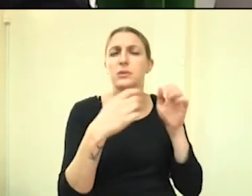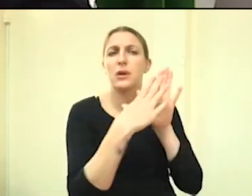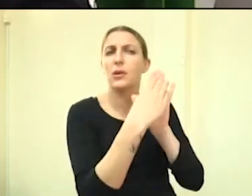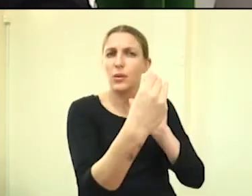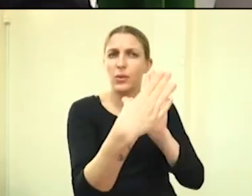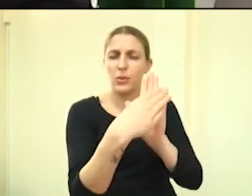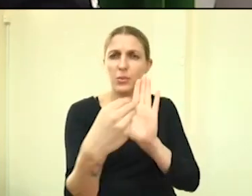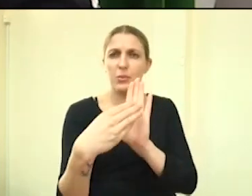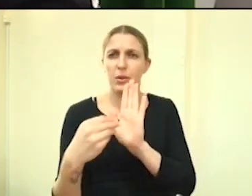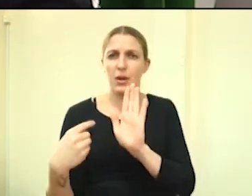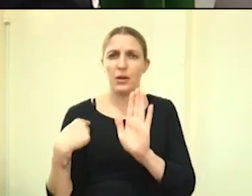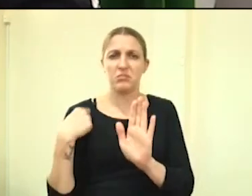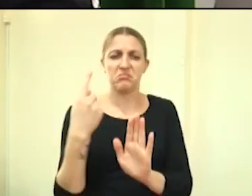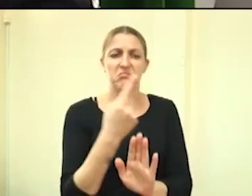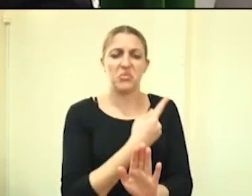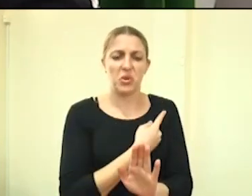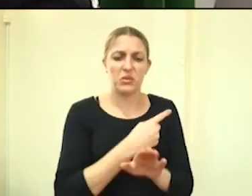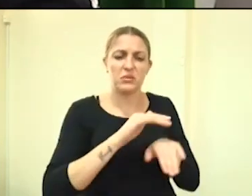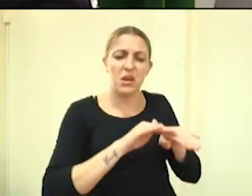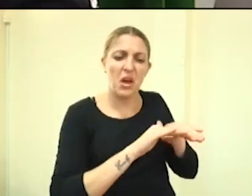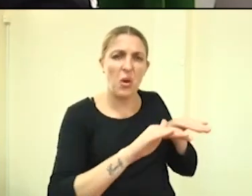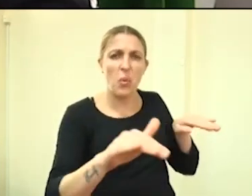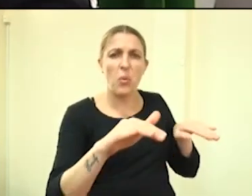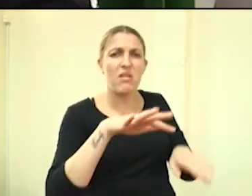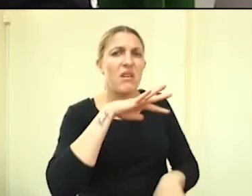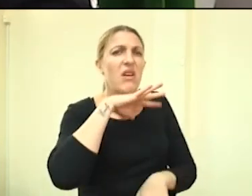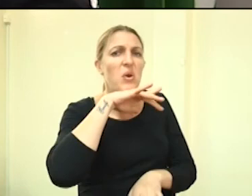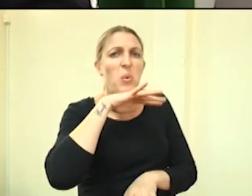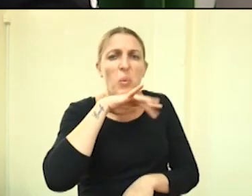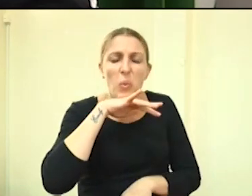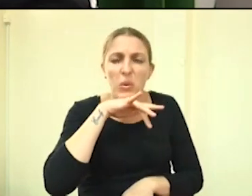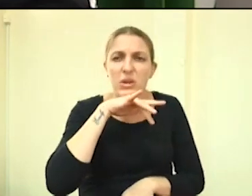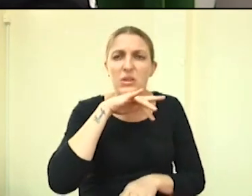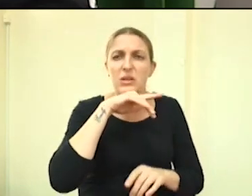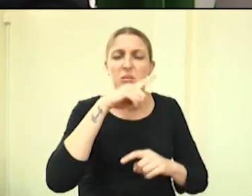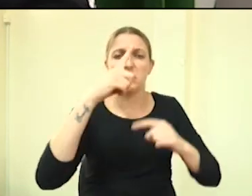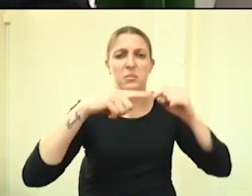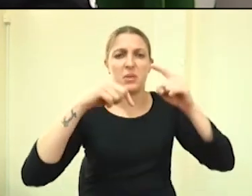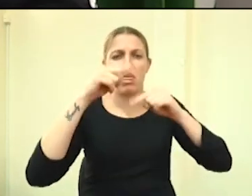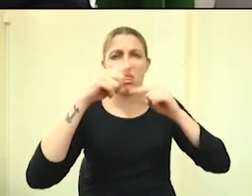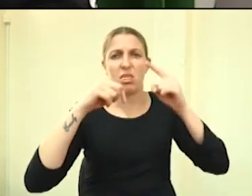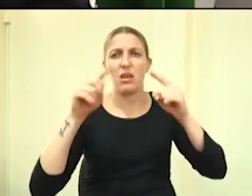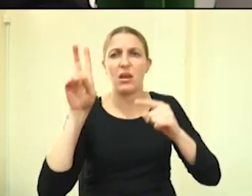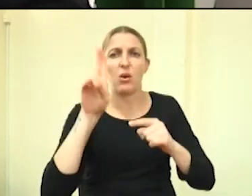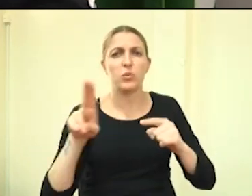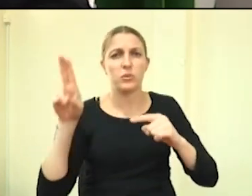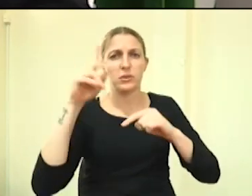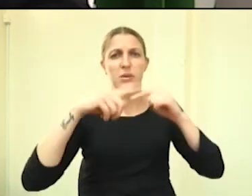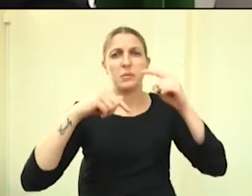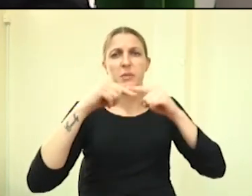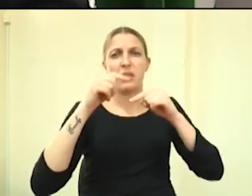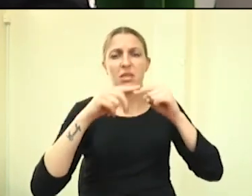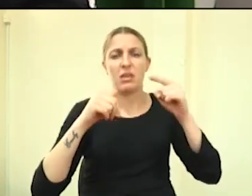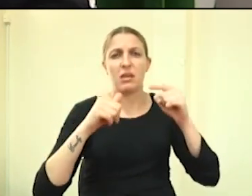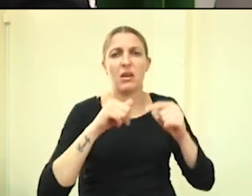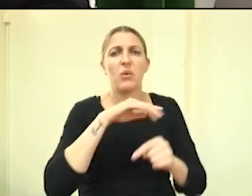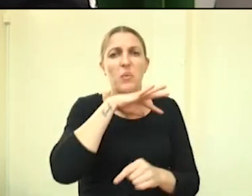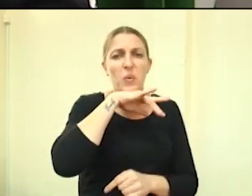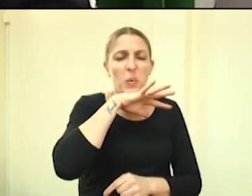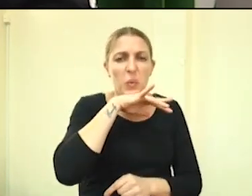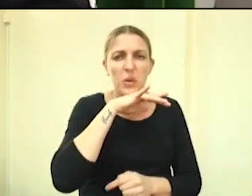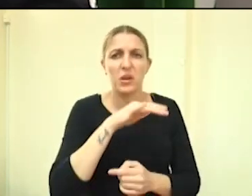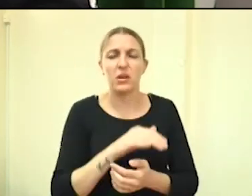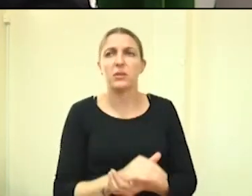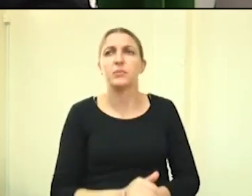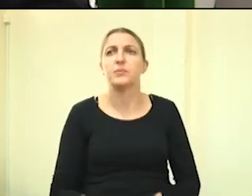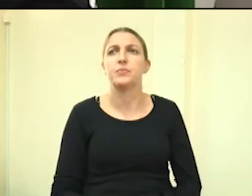temos um calçamento de péssima qualidade e continua sendo igual. Não mudou nada ainda, não vai mudar. Porque é para baratear o terreno, quem ganha